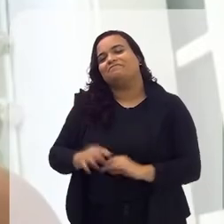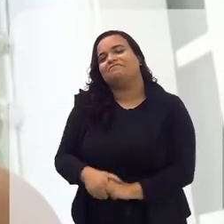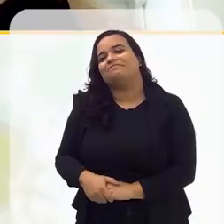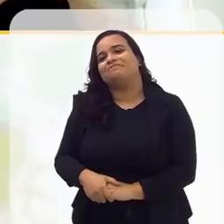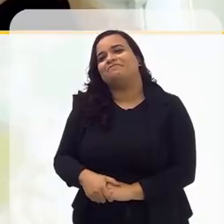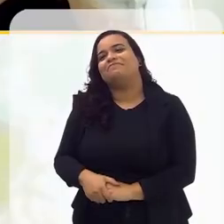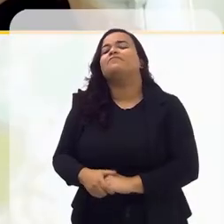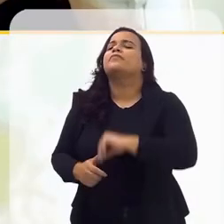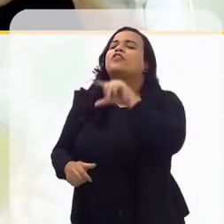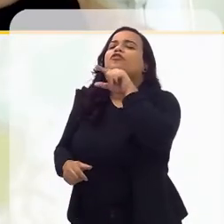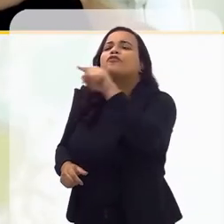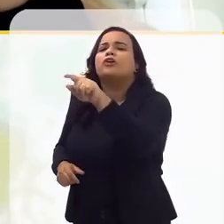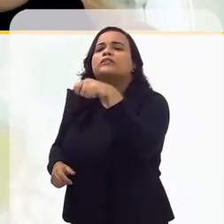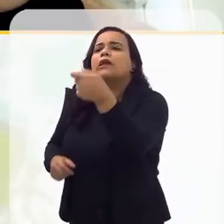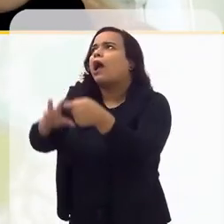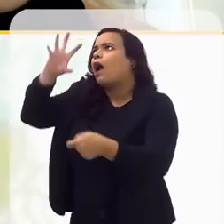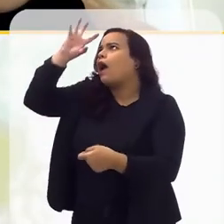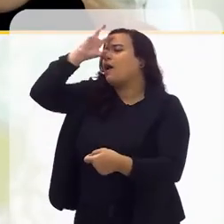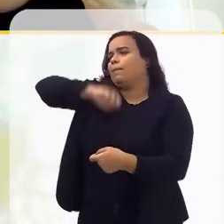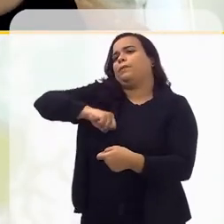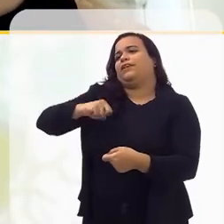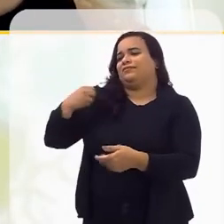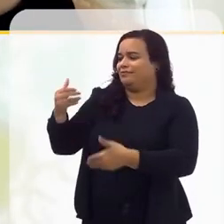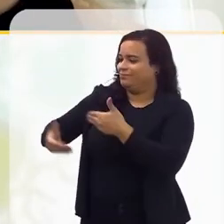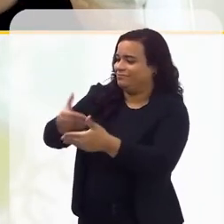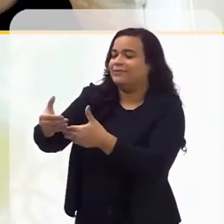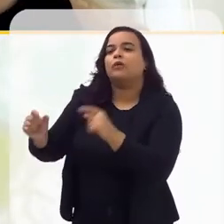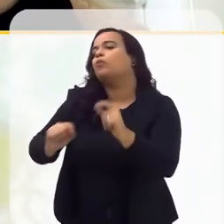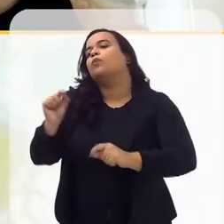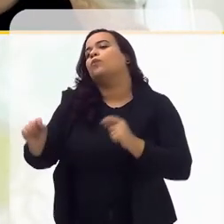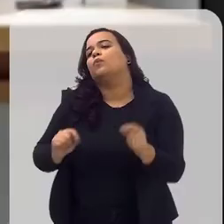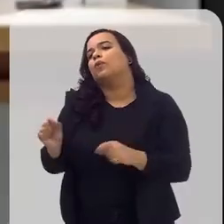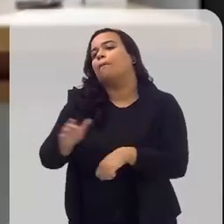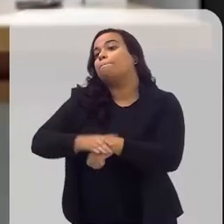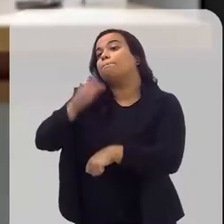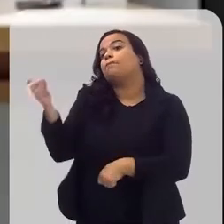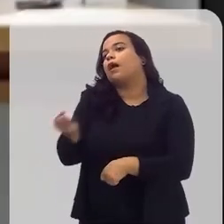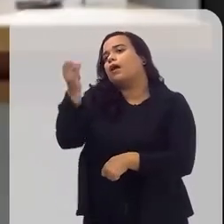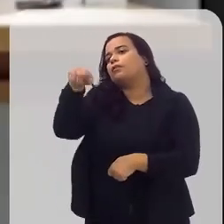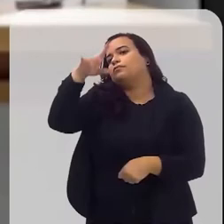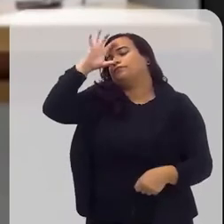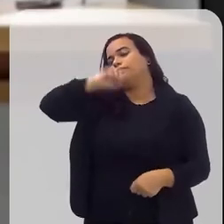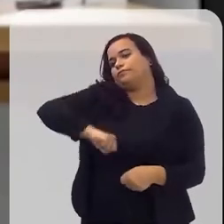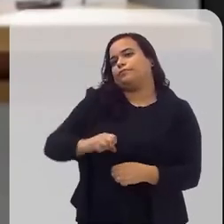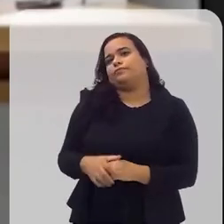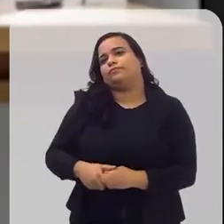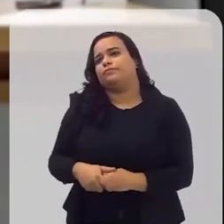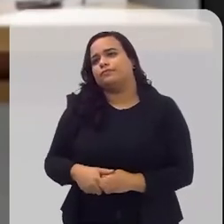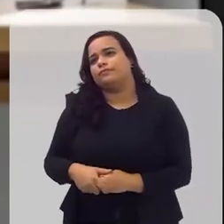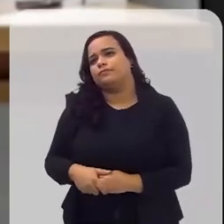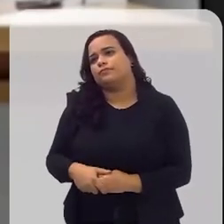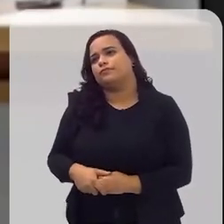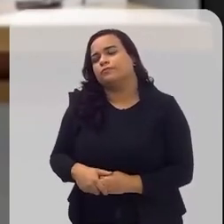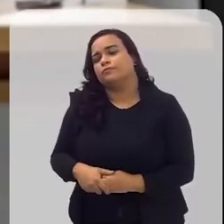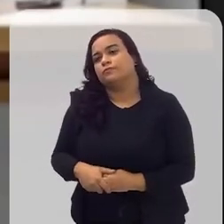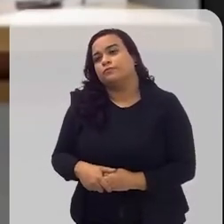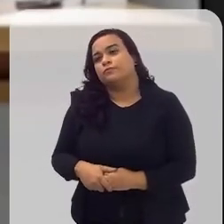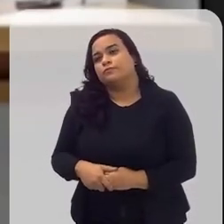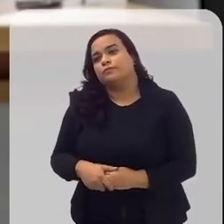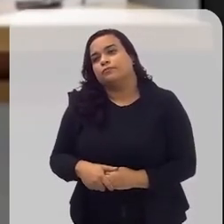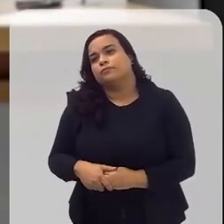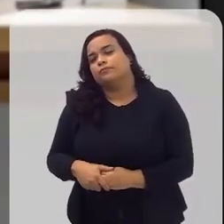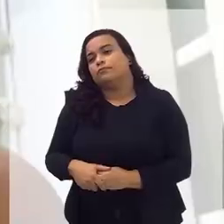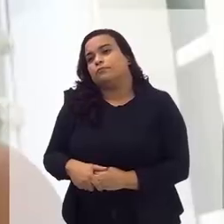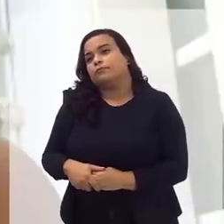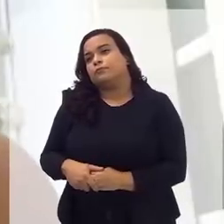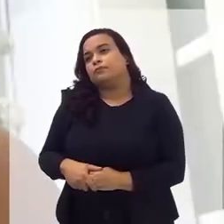certeza. O que que você aprendeu nesse processo todo, Ingrid? Qual a lição mais preciosa que você aprendeu nesse processo